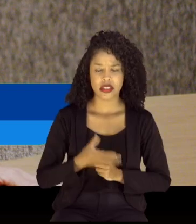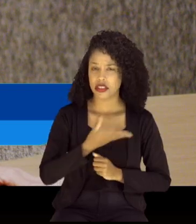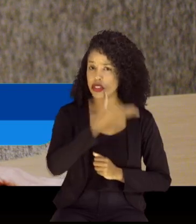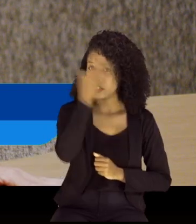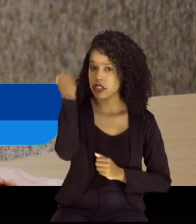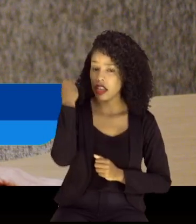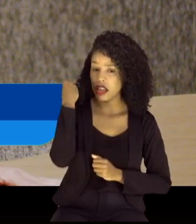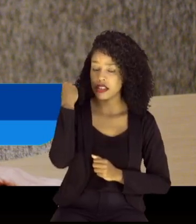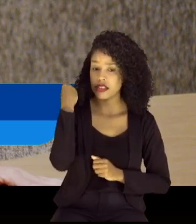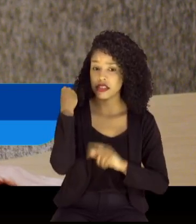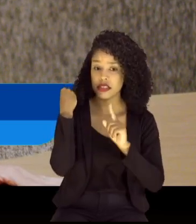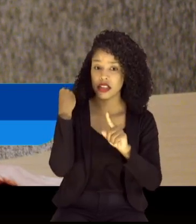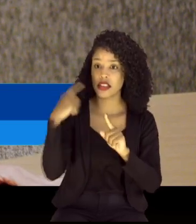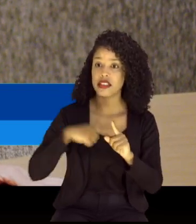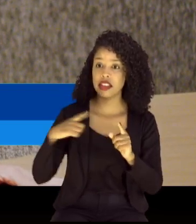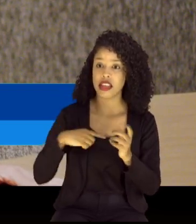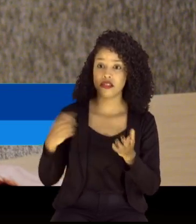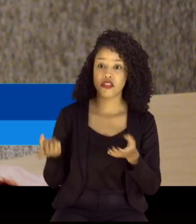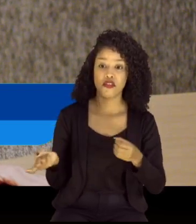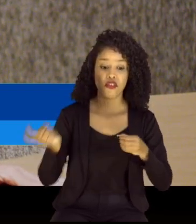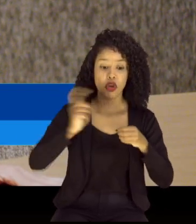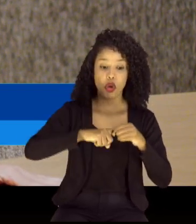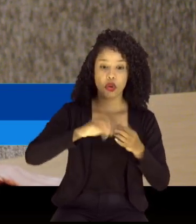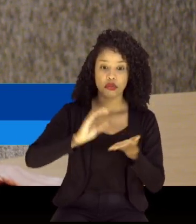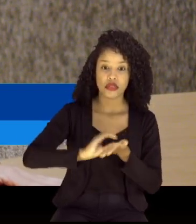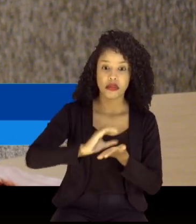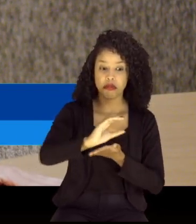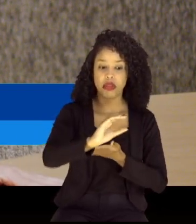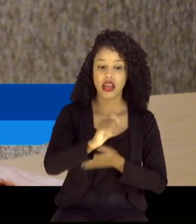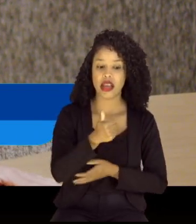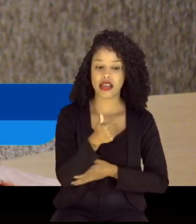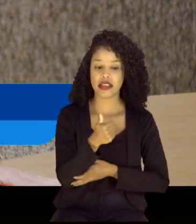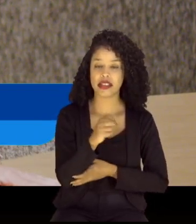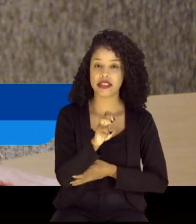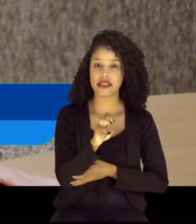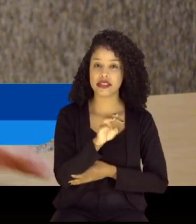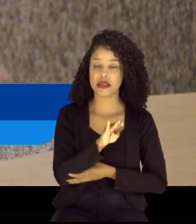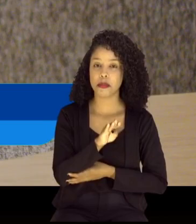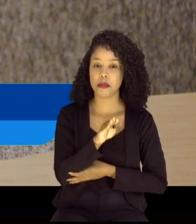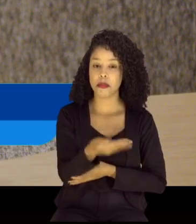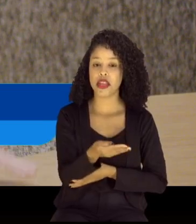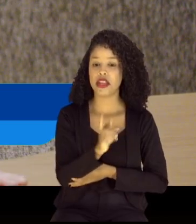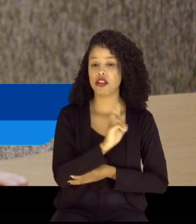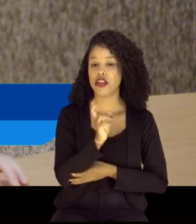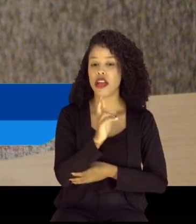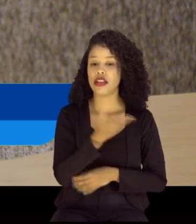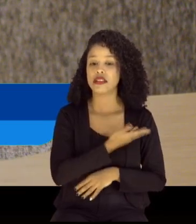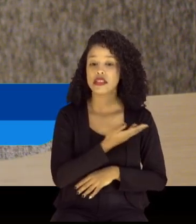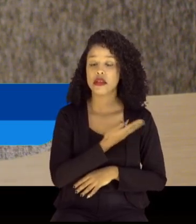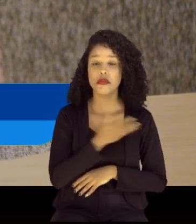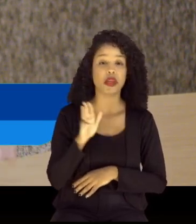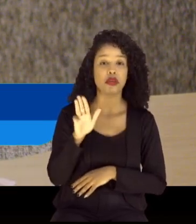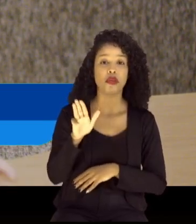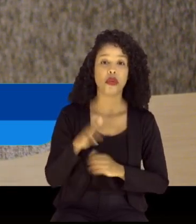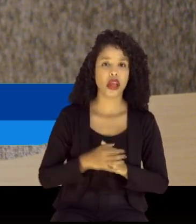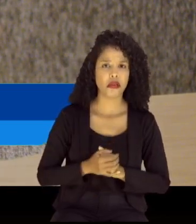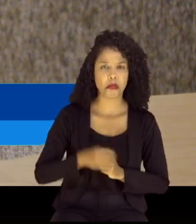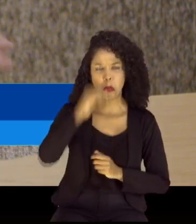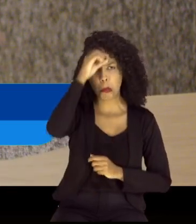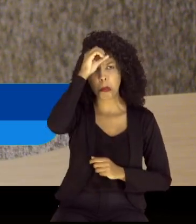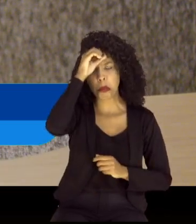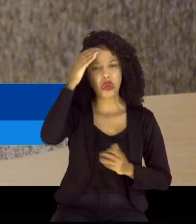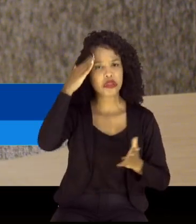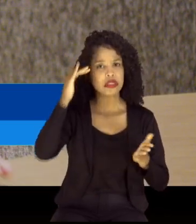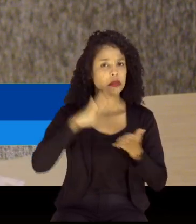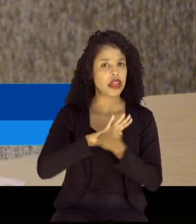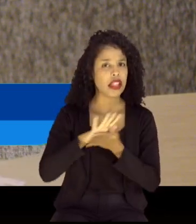Ele esquece que foi devolvido, Renato, devolvido 15 bilhões de reais dos amigos de Lula, e Lula não sabia de nada. 15